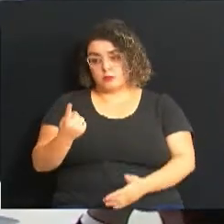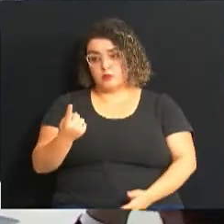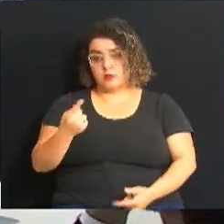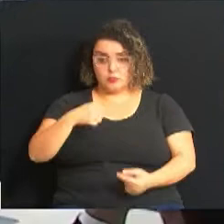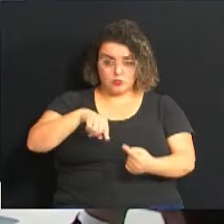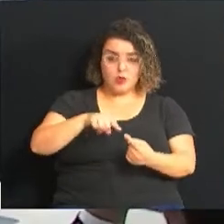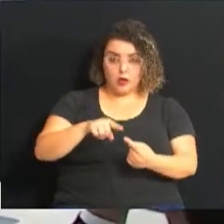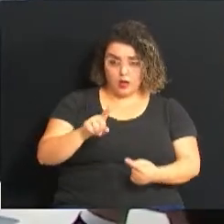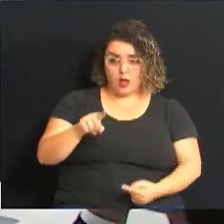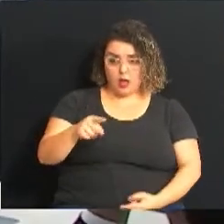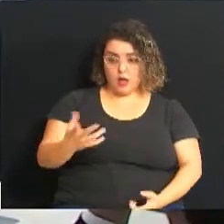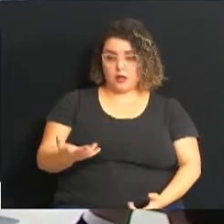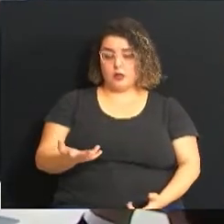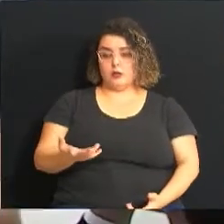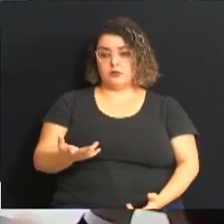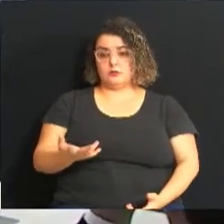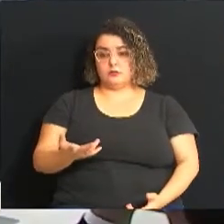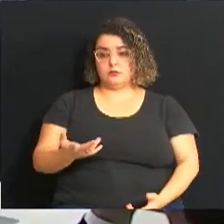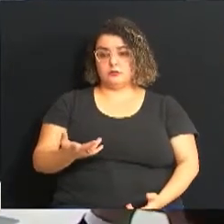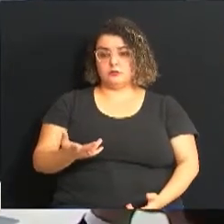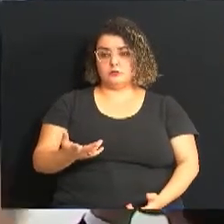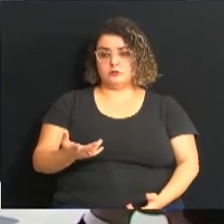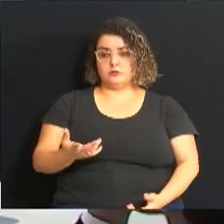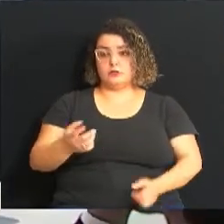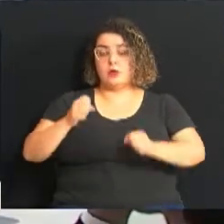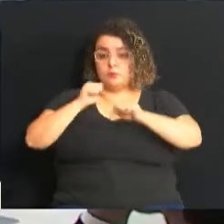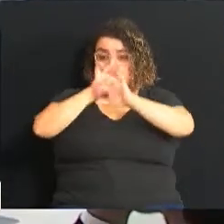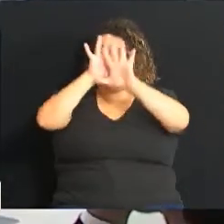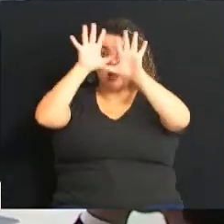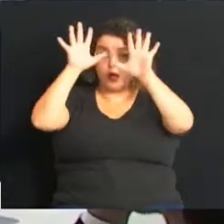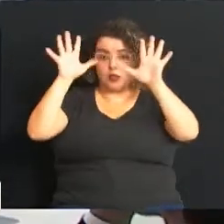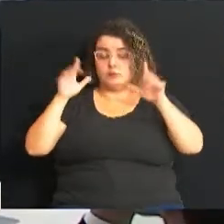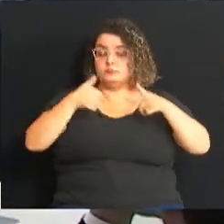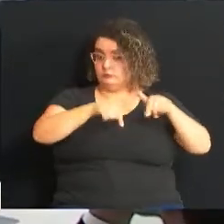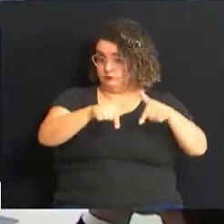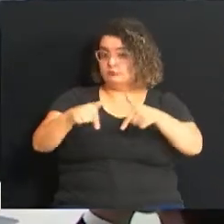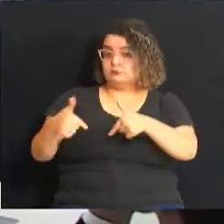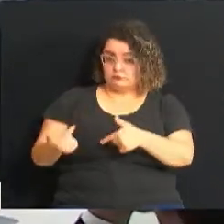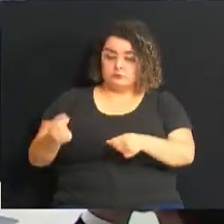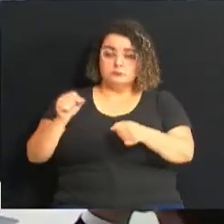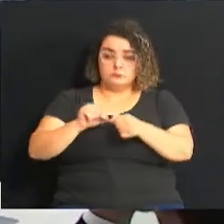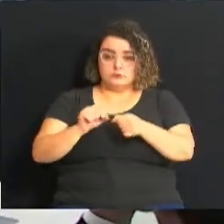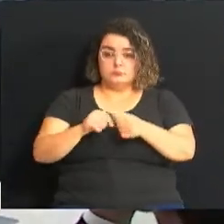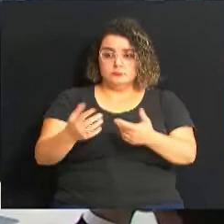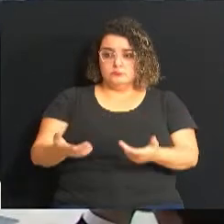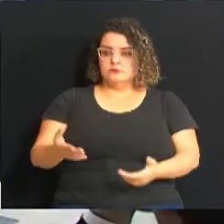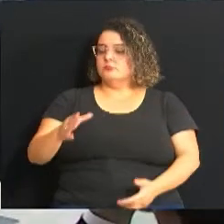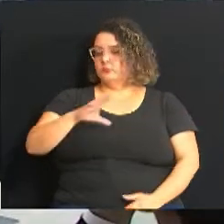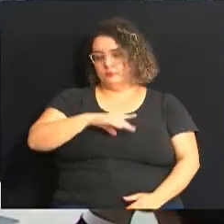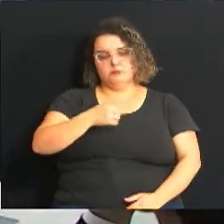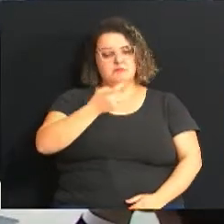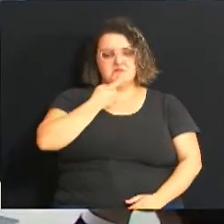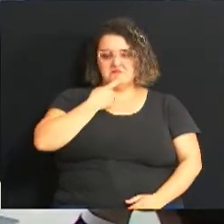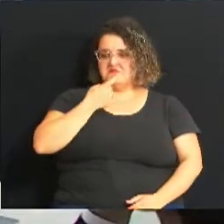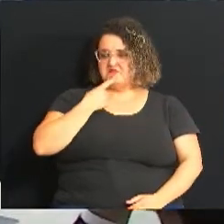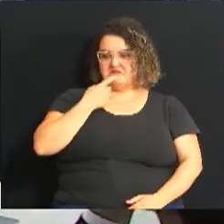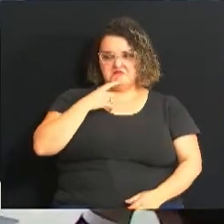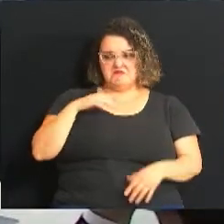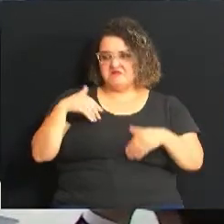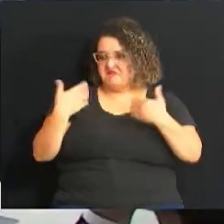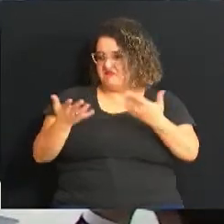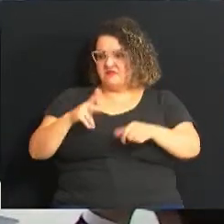objetivo é a gente colocar a transparência no trabalho que eles executam para a cidade, para o país,